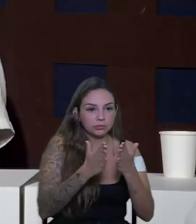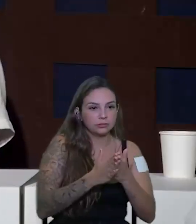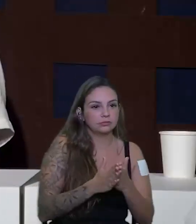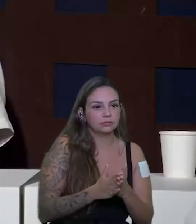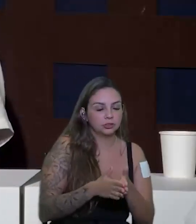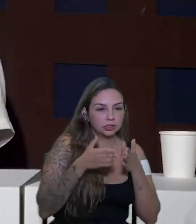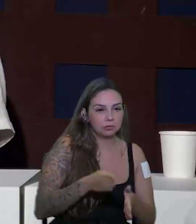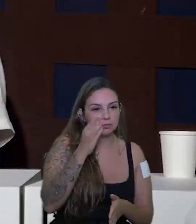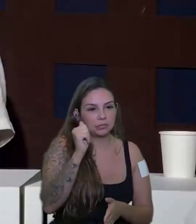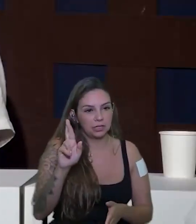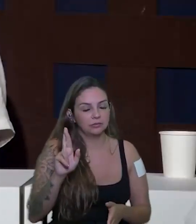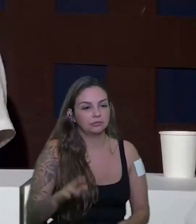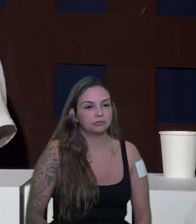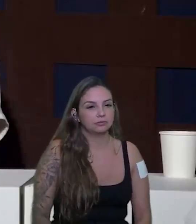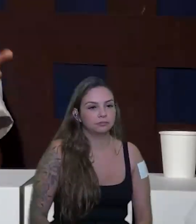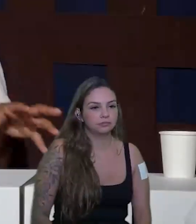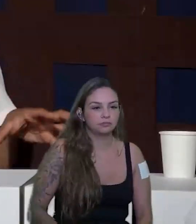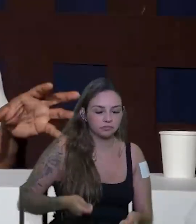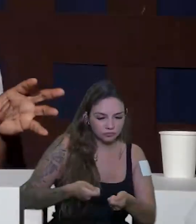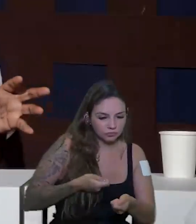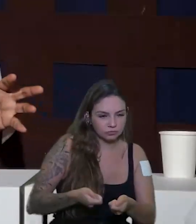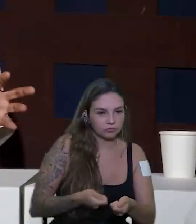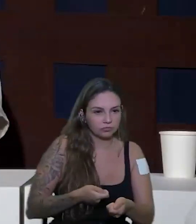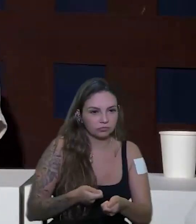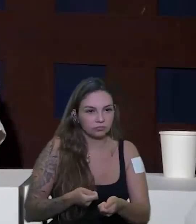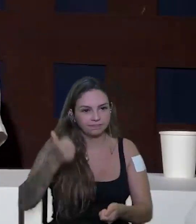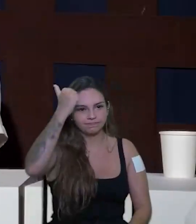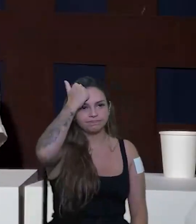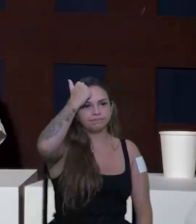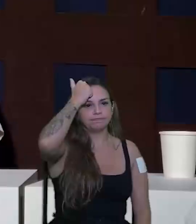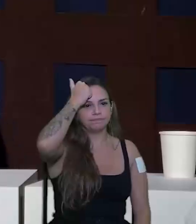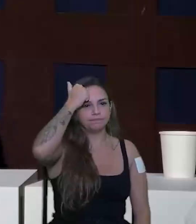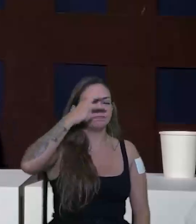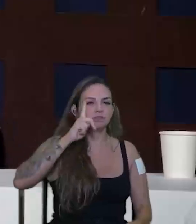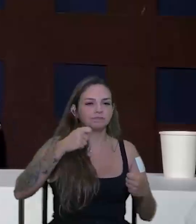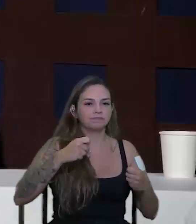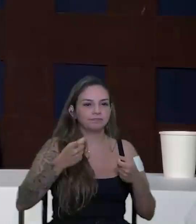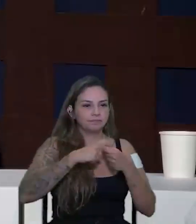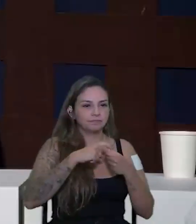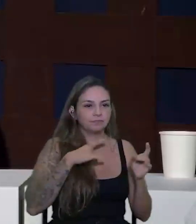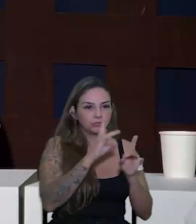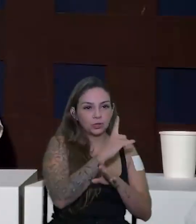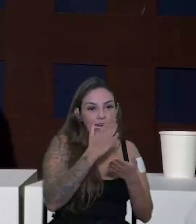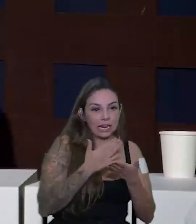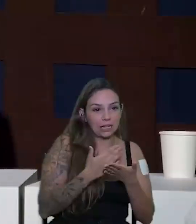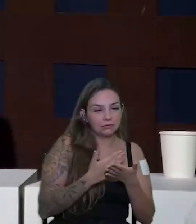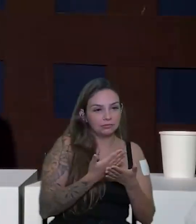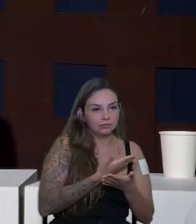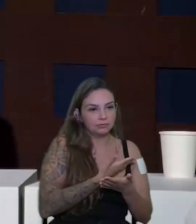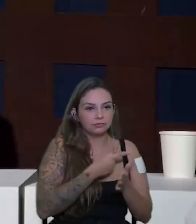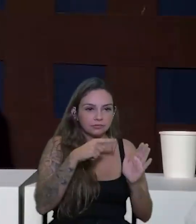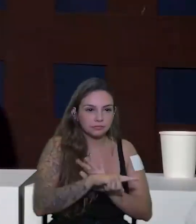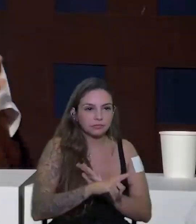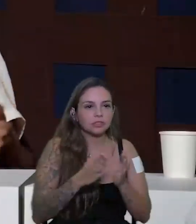chega nesse bar e aí ele joga uma partida e tal, e daqui a pouco ele se arrepende e diz, não, eu preciso voltar porque eu tenho que terminar um livro. E aí os